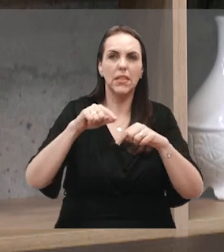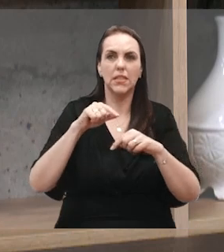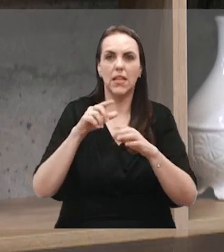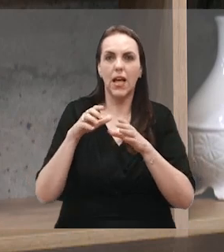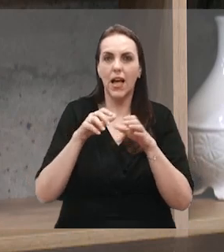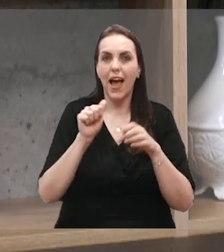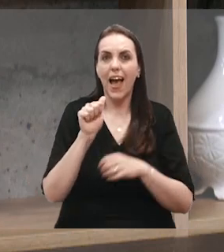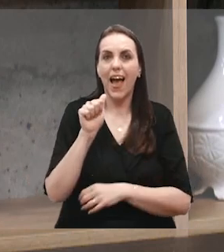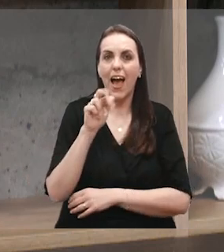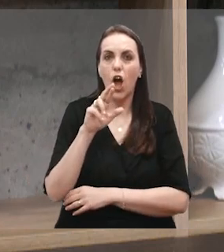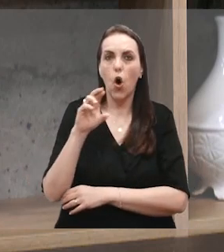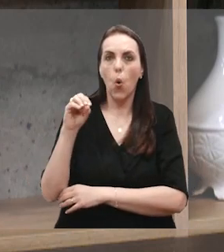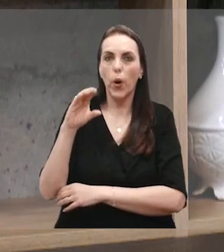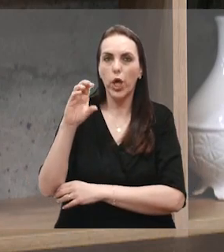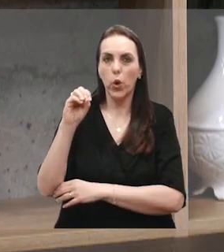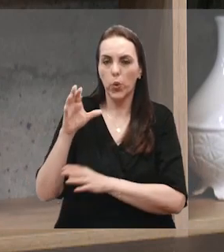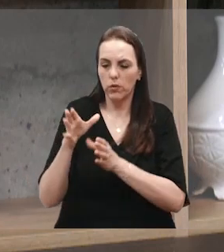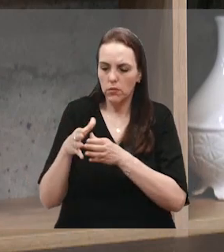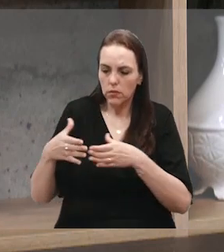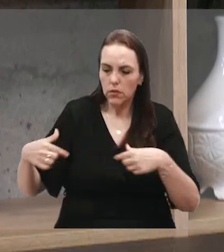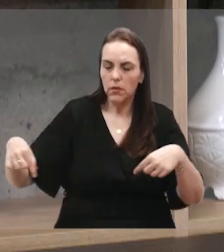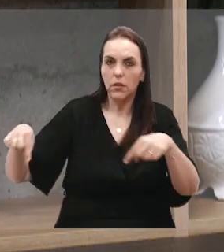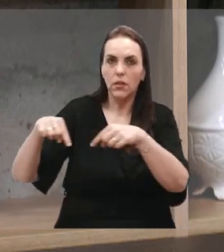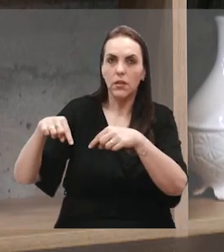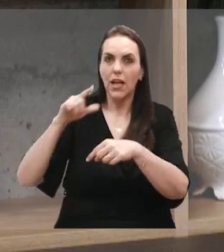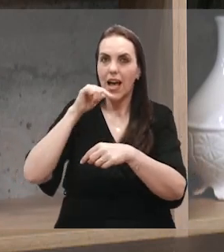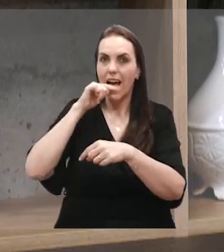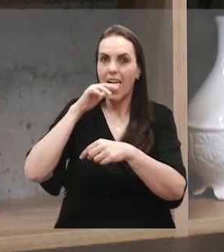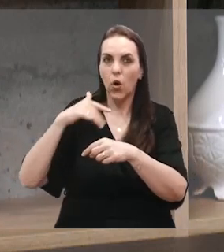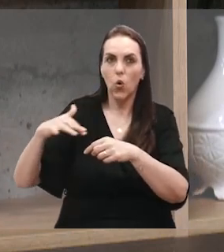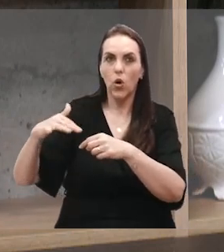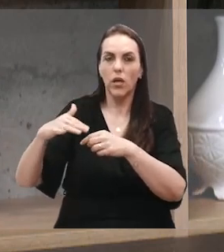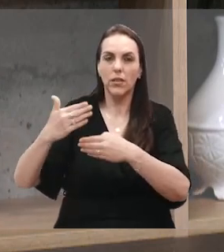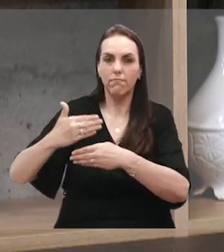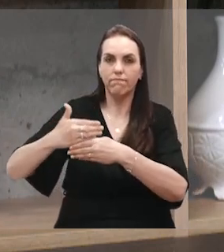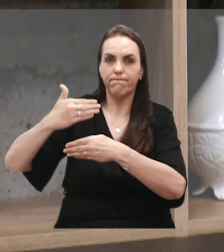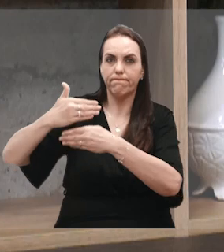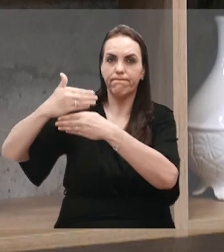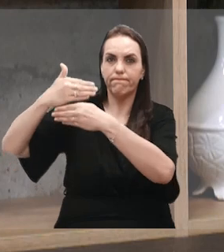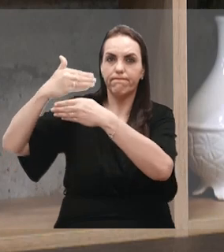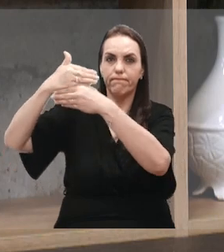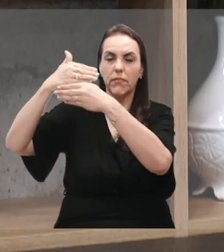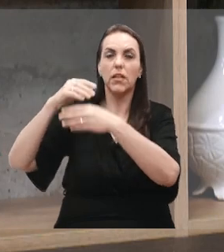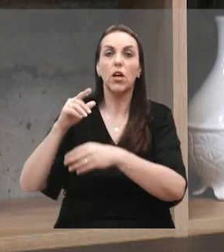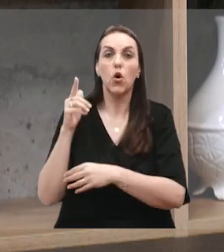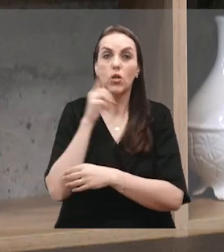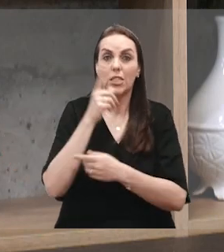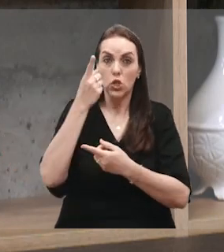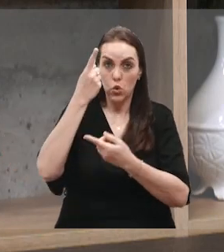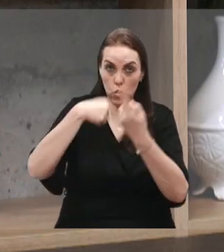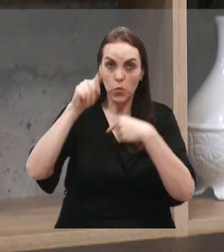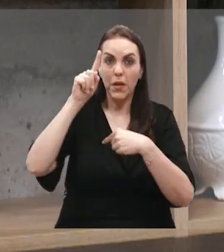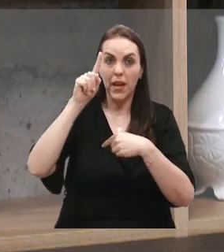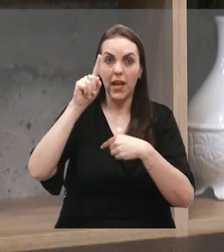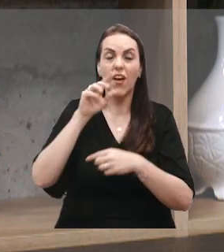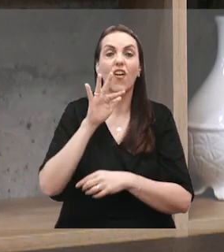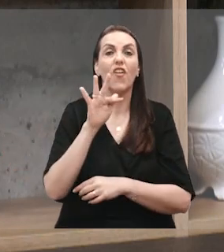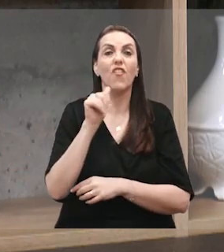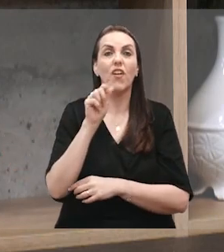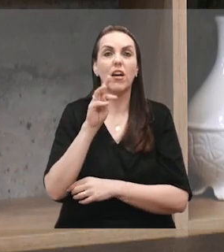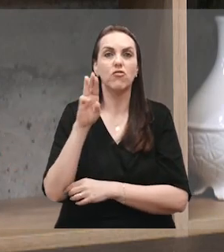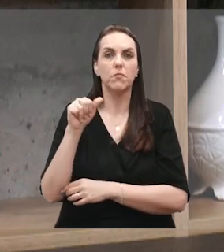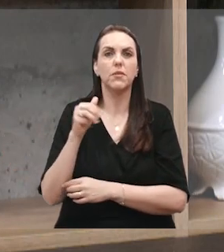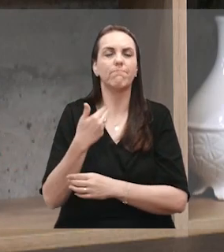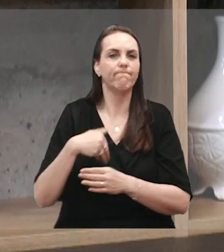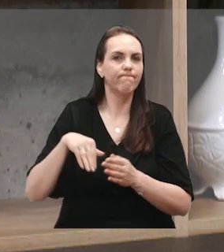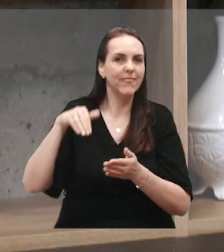arroios, permitiram a cidade conseguir, muros de contenção, enfim, a cidade conseguir superar. O Fátima chegou numa situação limite, mas